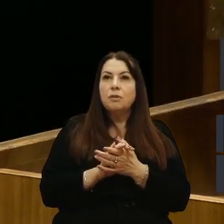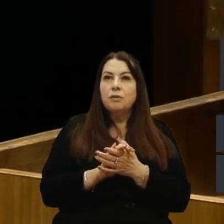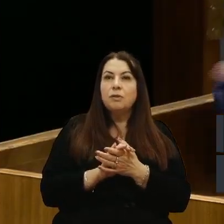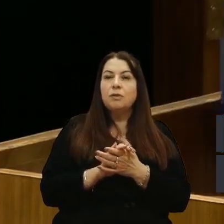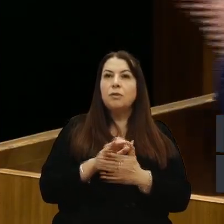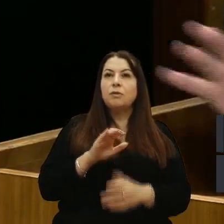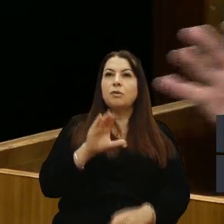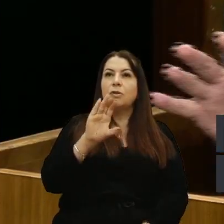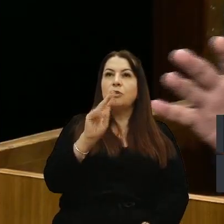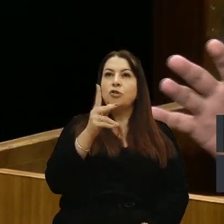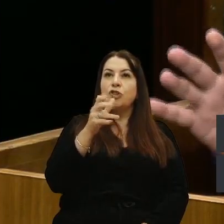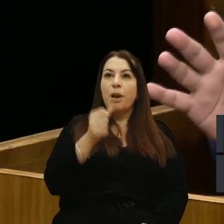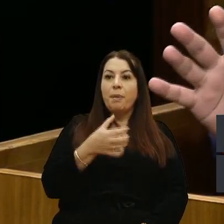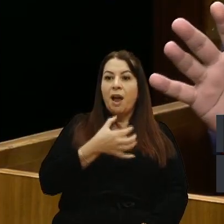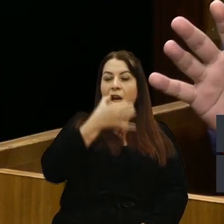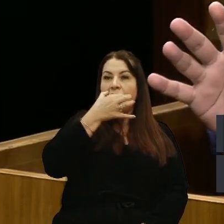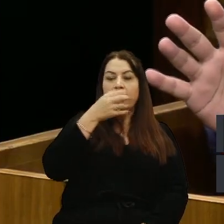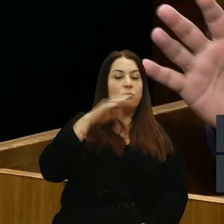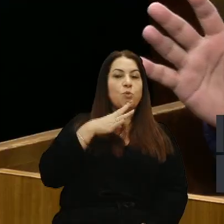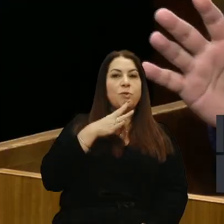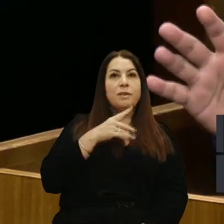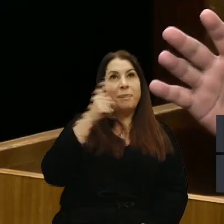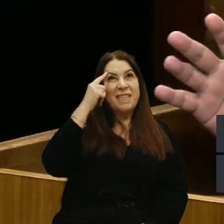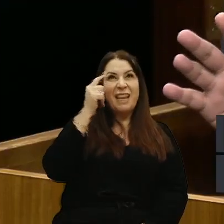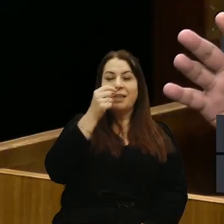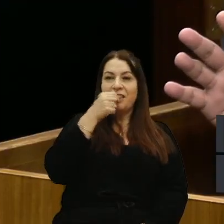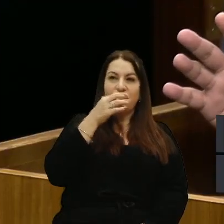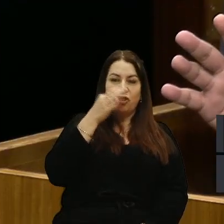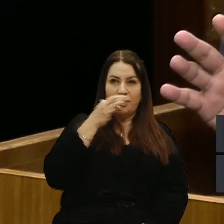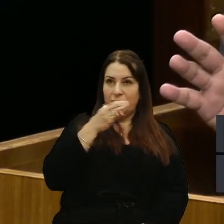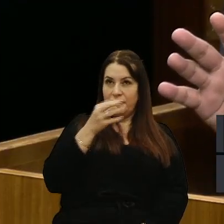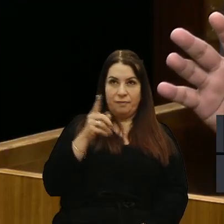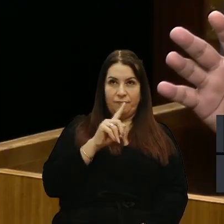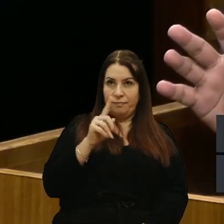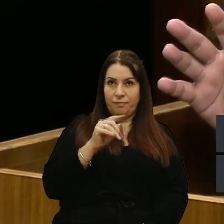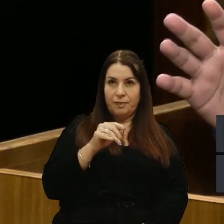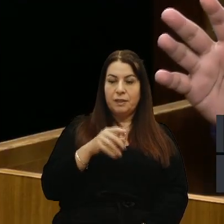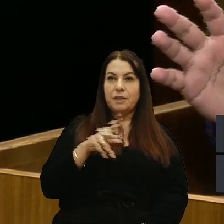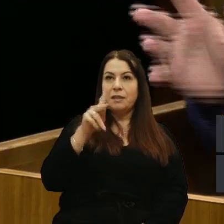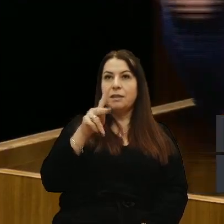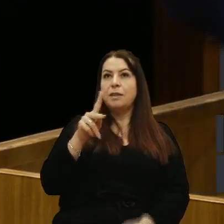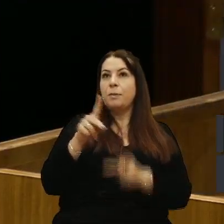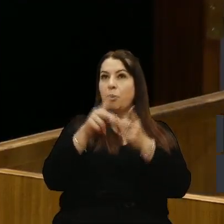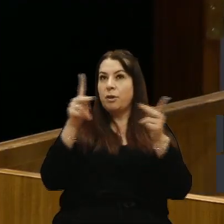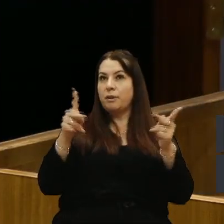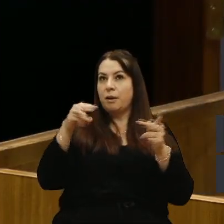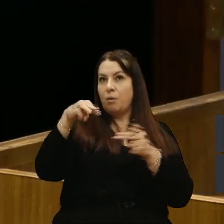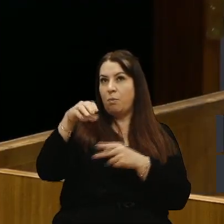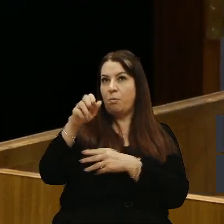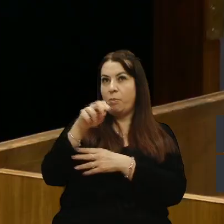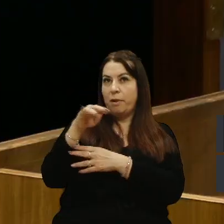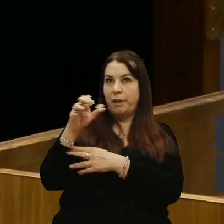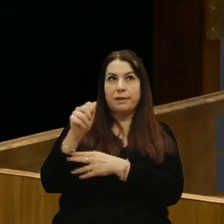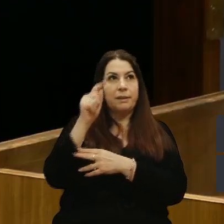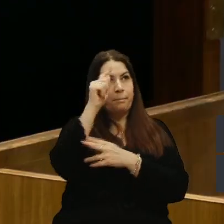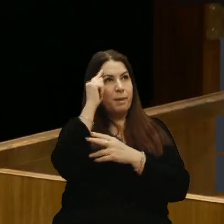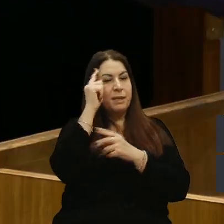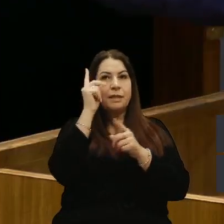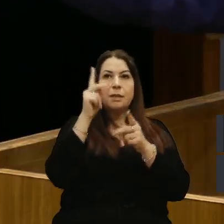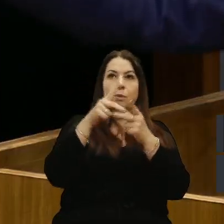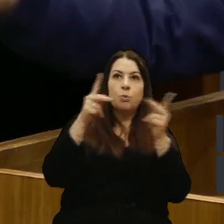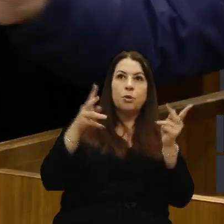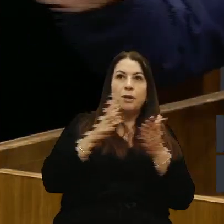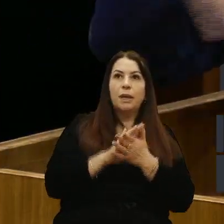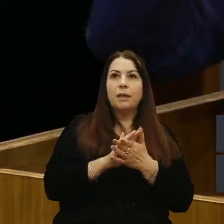no dentista, que eles não conhecem, vereador D'Ambrosio. Bom, se falar no portal da Maestra, é capaz eles achar o portal ali